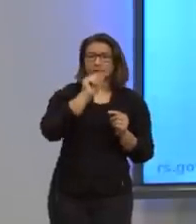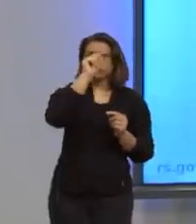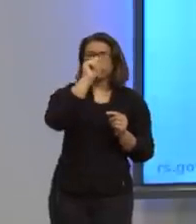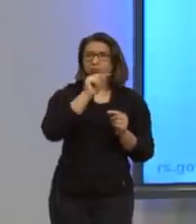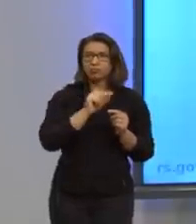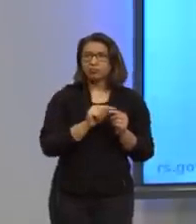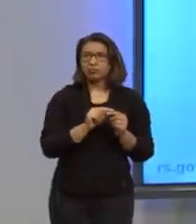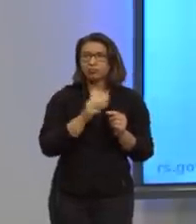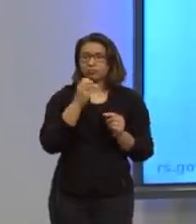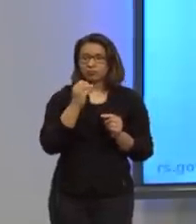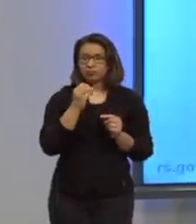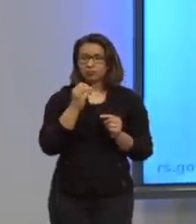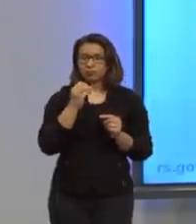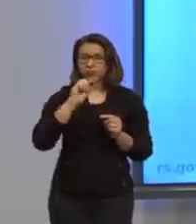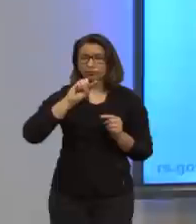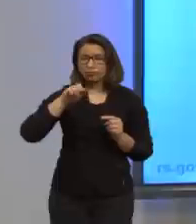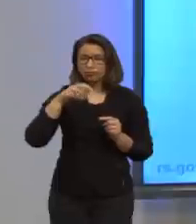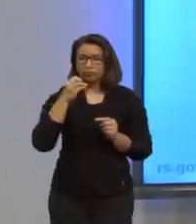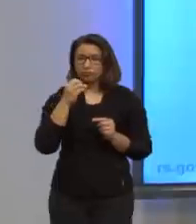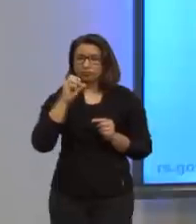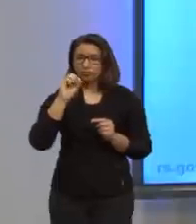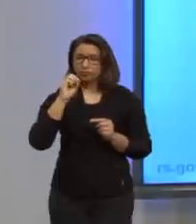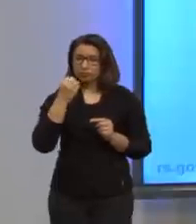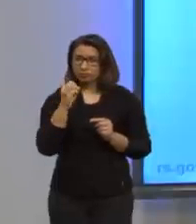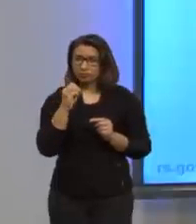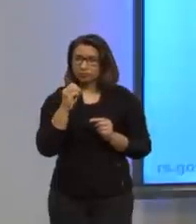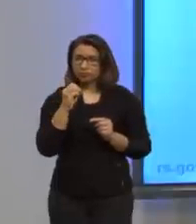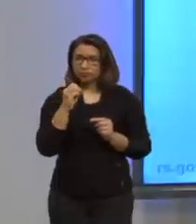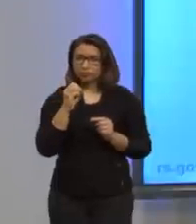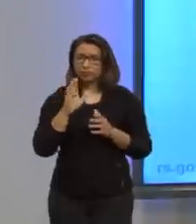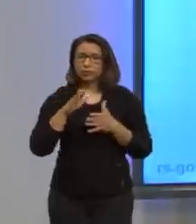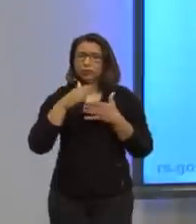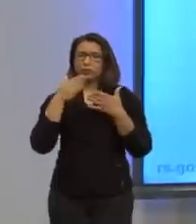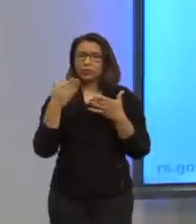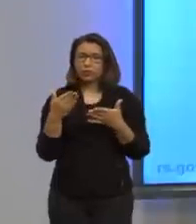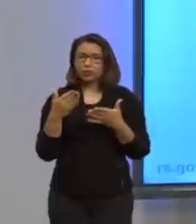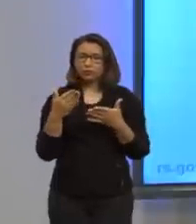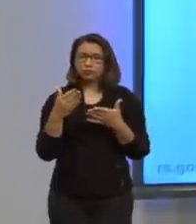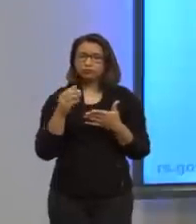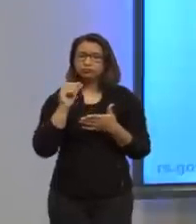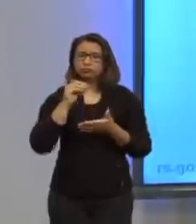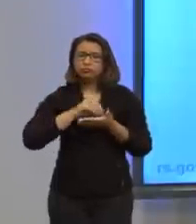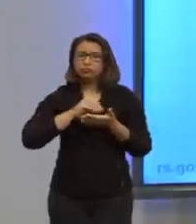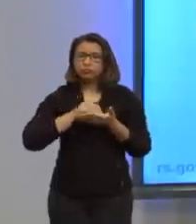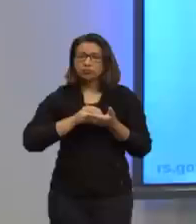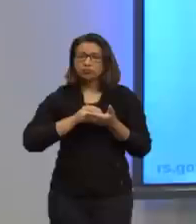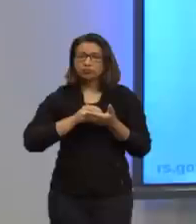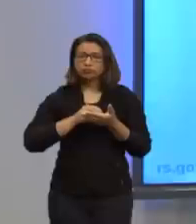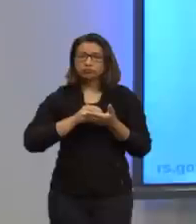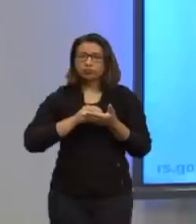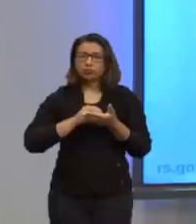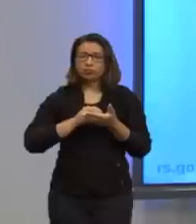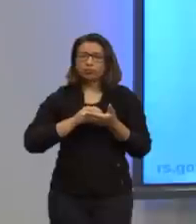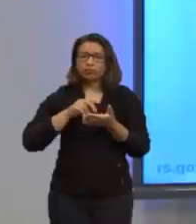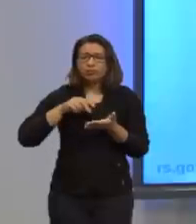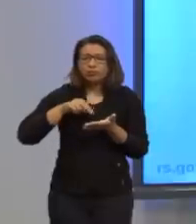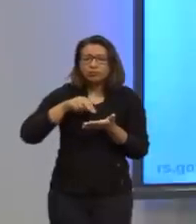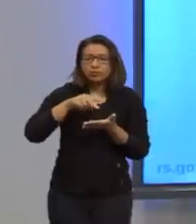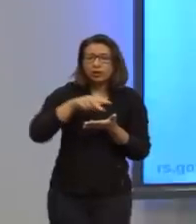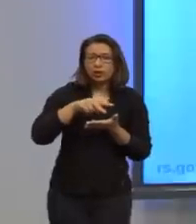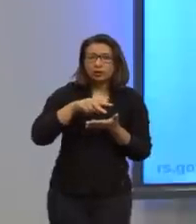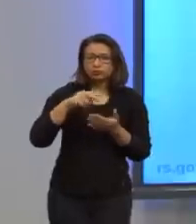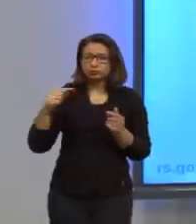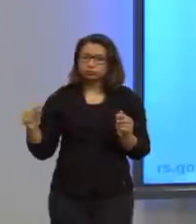A distância em metros que o paciente ainda deve caminhar para atingir o ponto mais alto da rampa